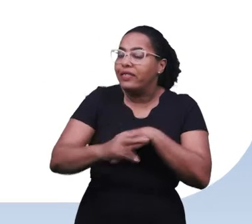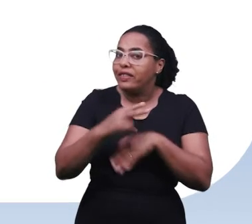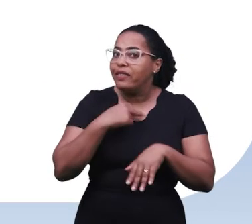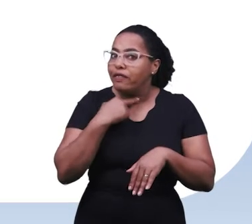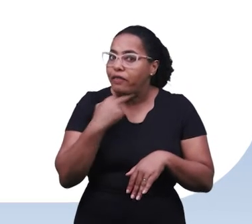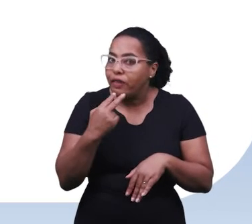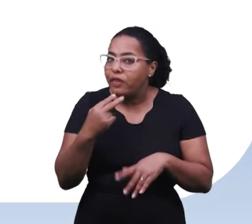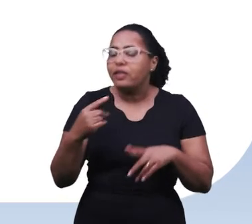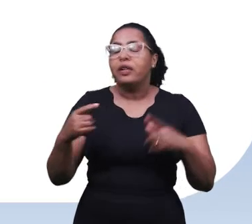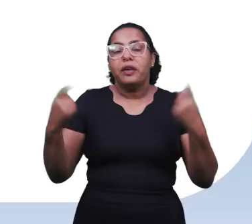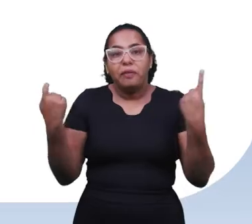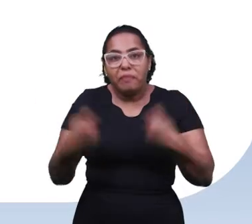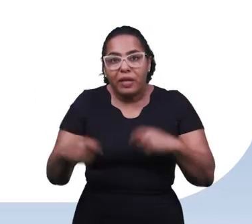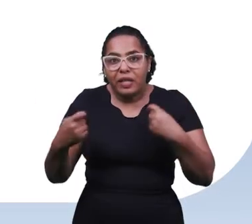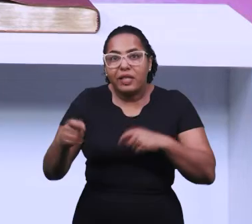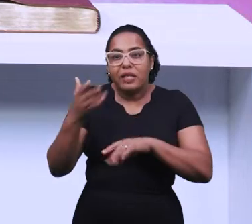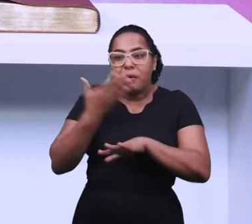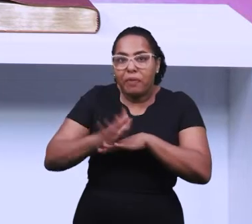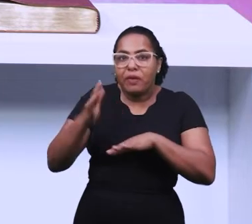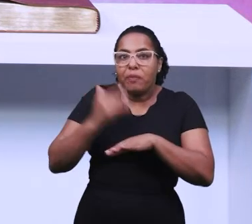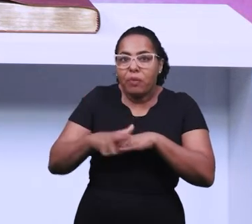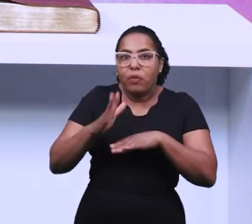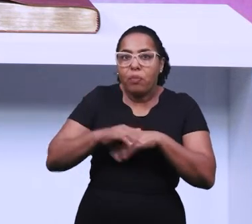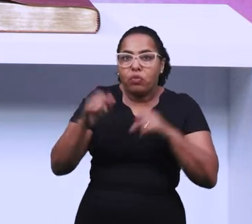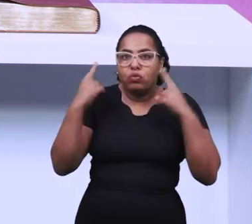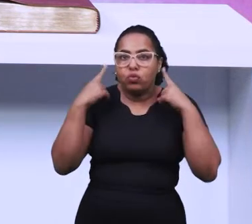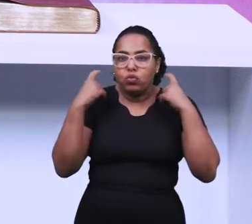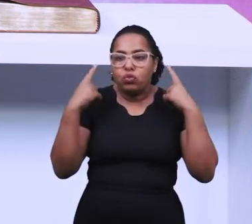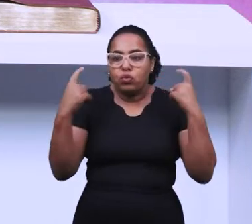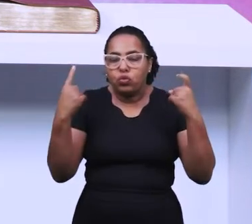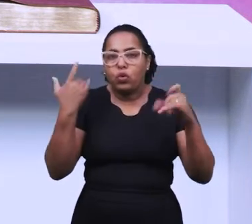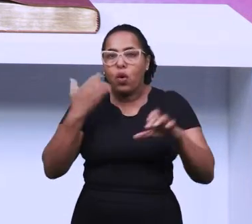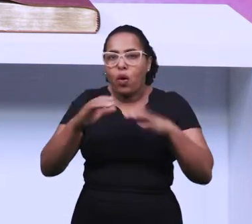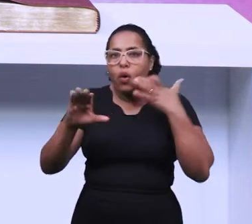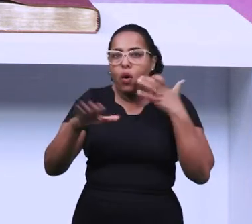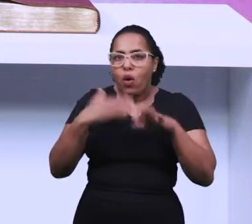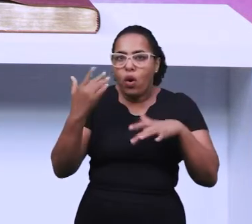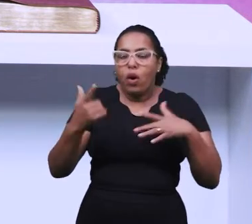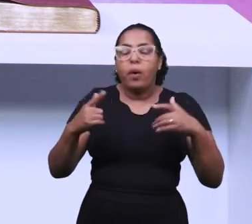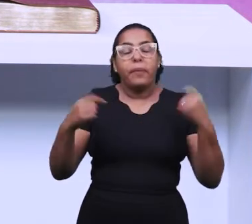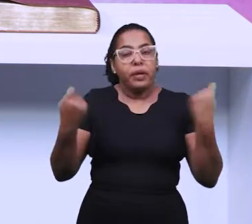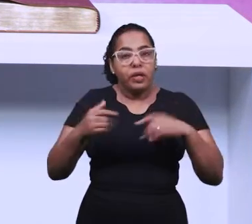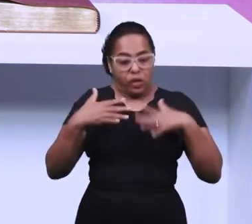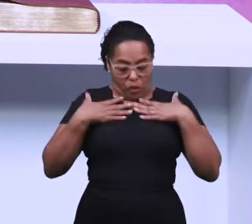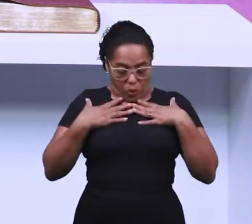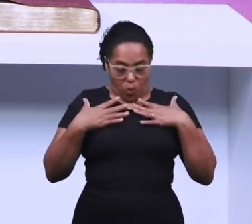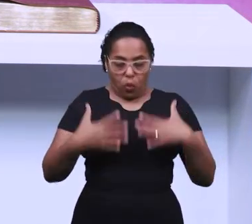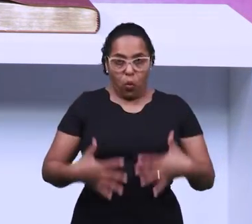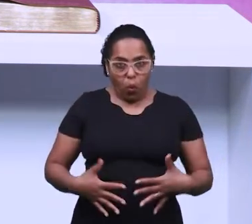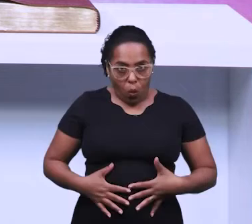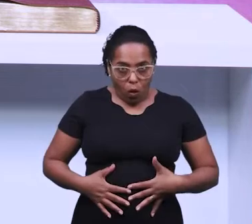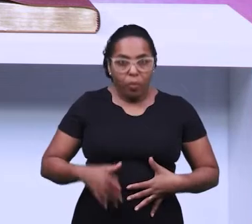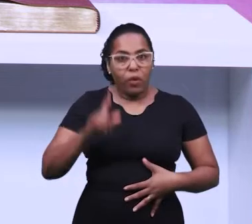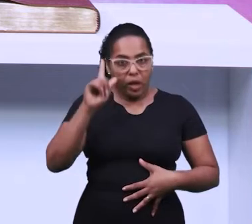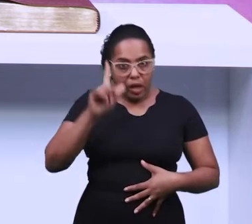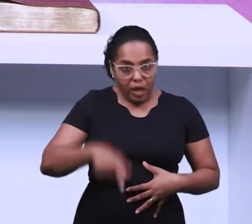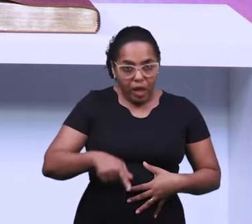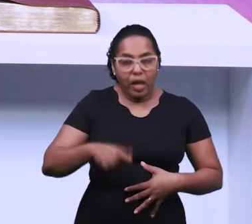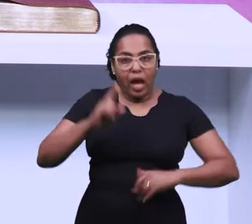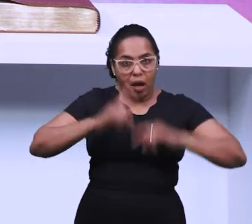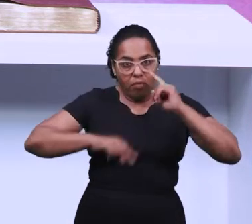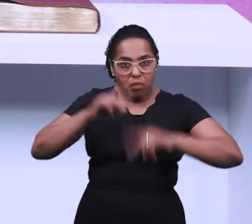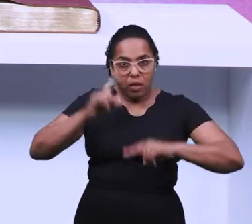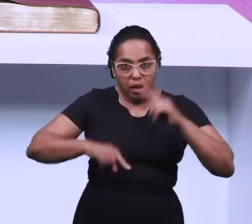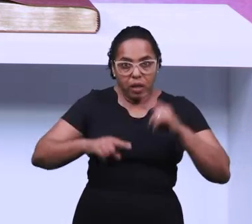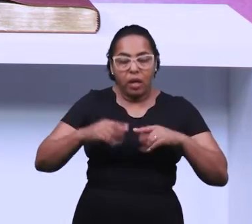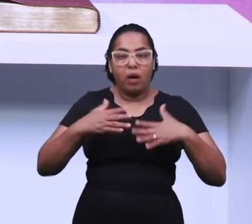voz, não deixe de produzir som, não deixe de colocar o seu corpo, o seu